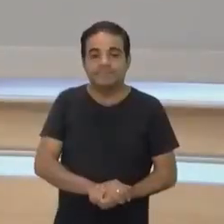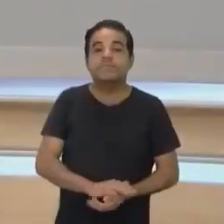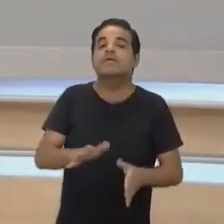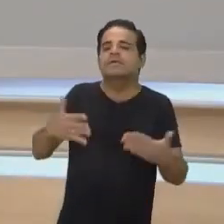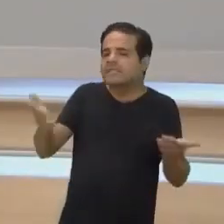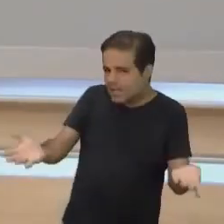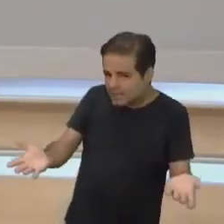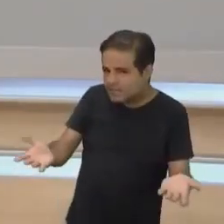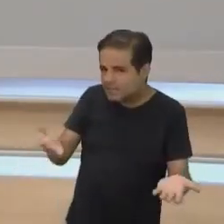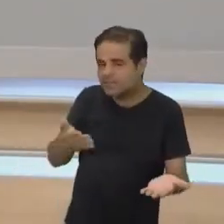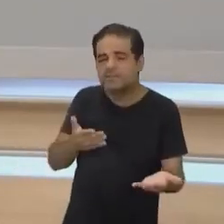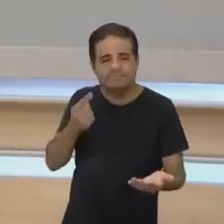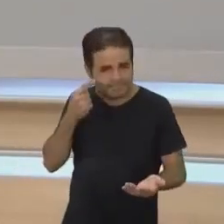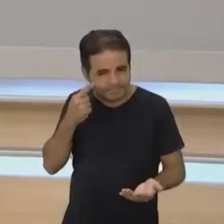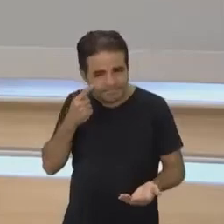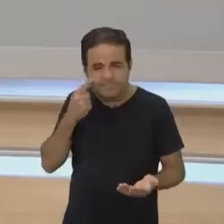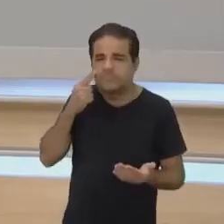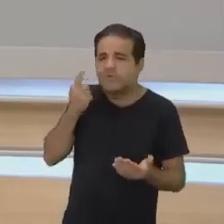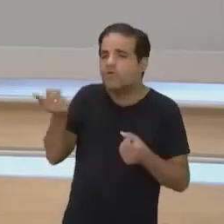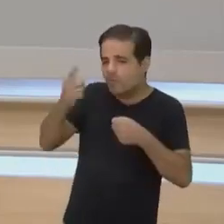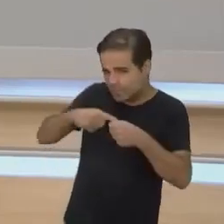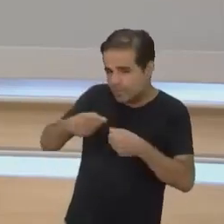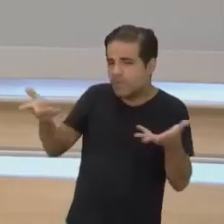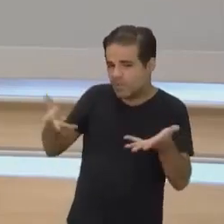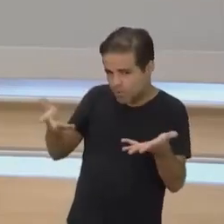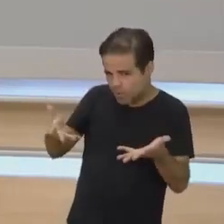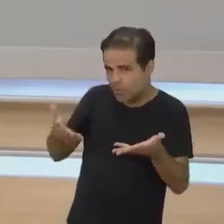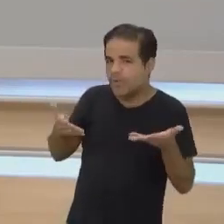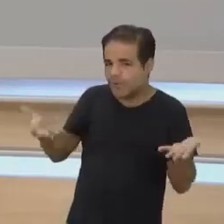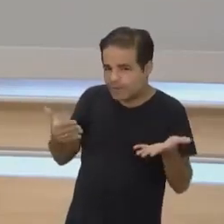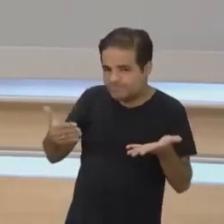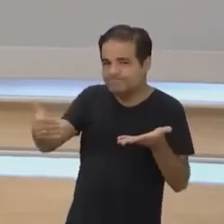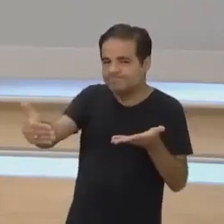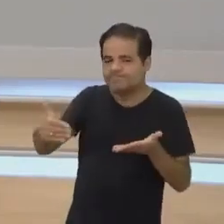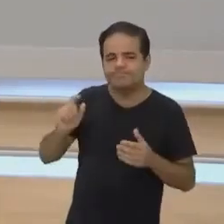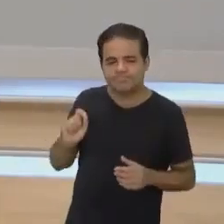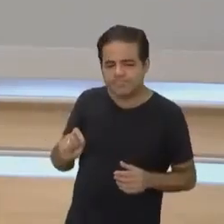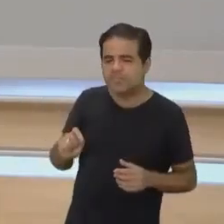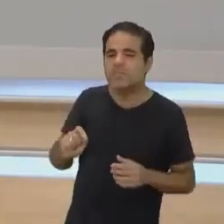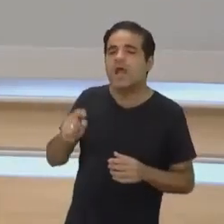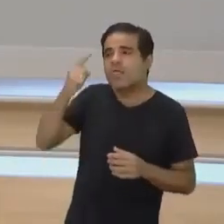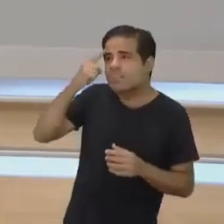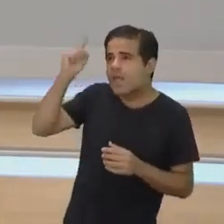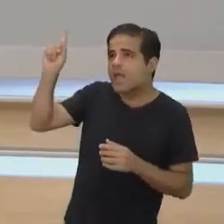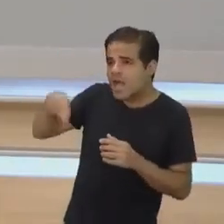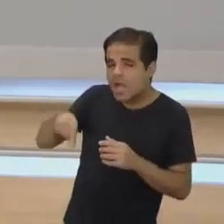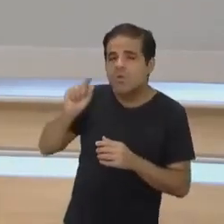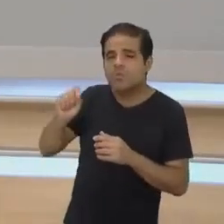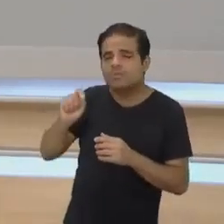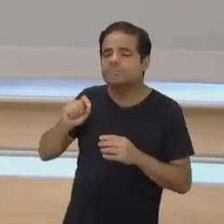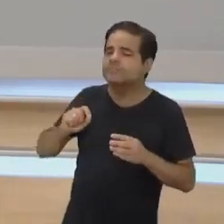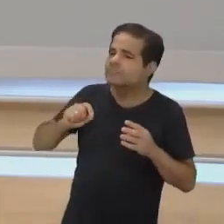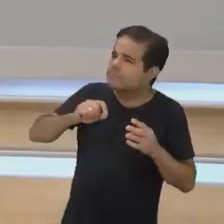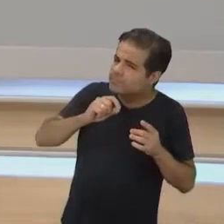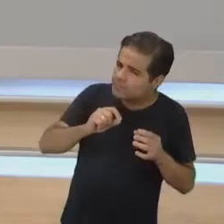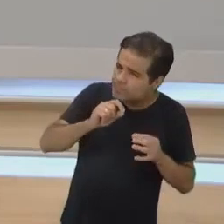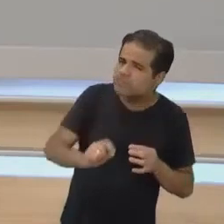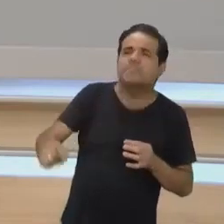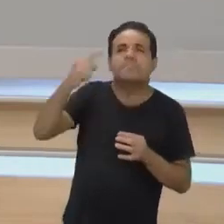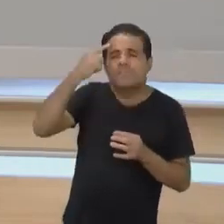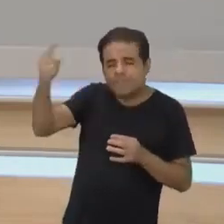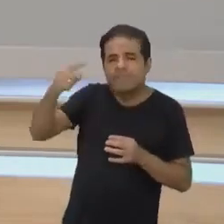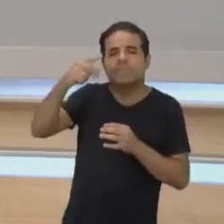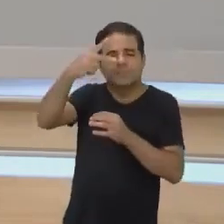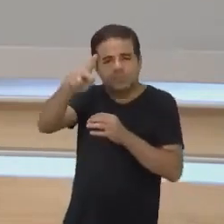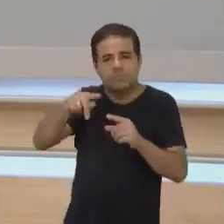E aí, pessoal, voltamos então. A ideia, então, nesse momento é que aí